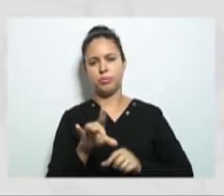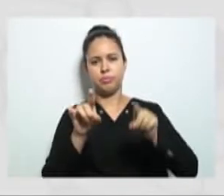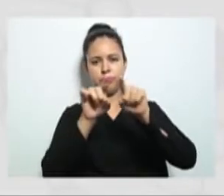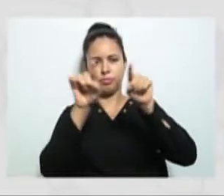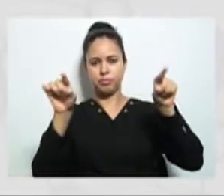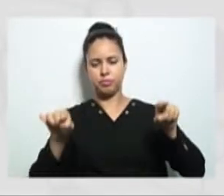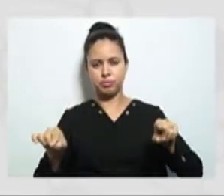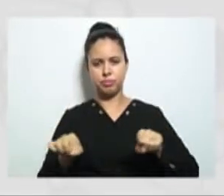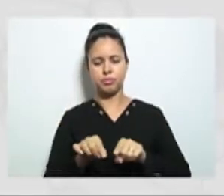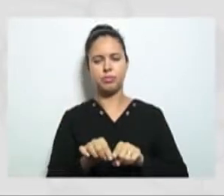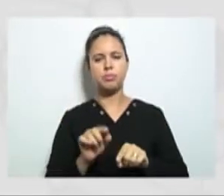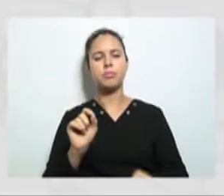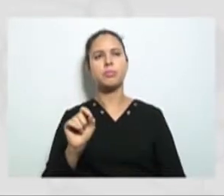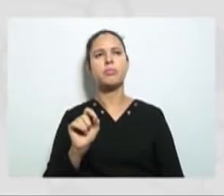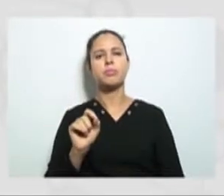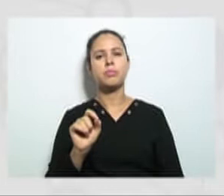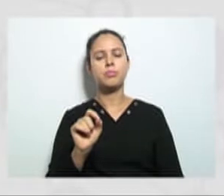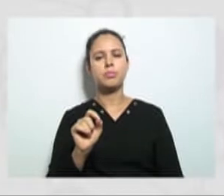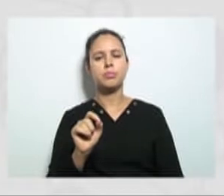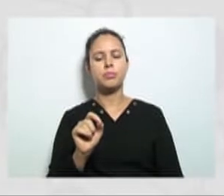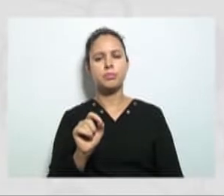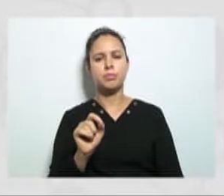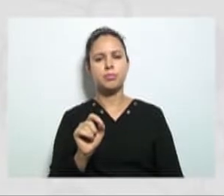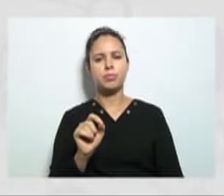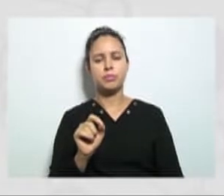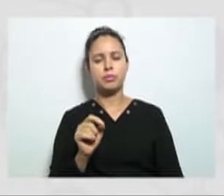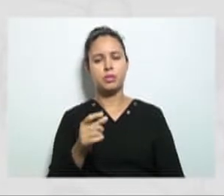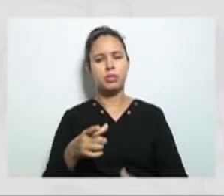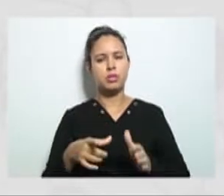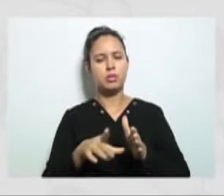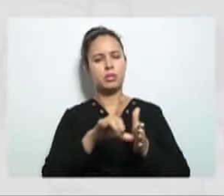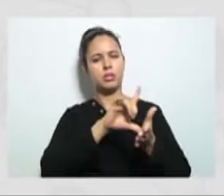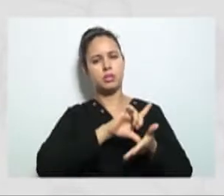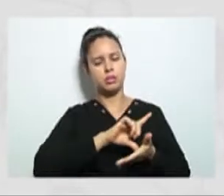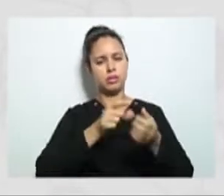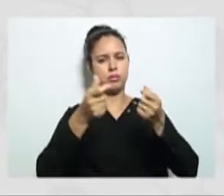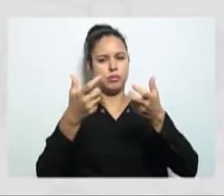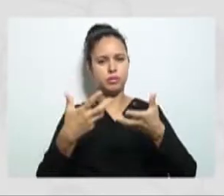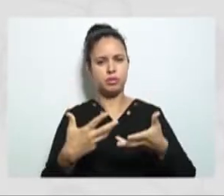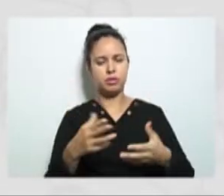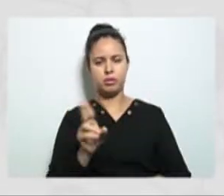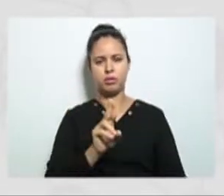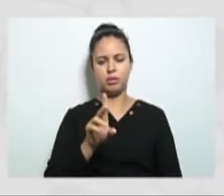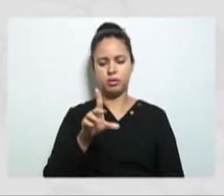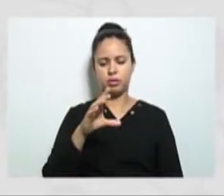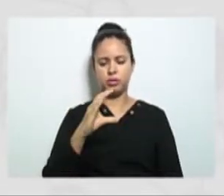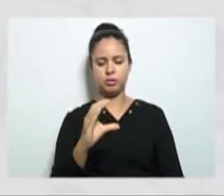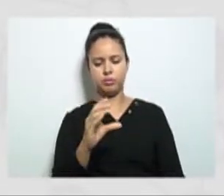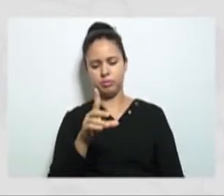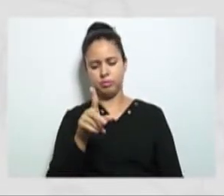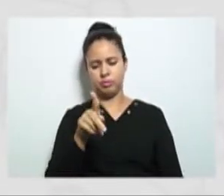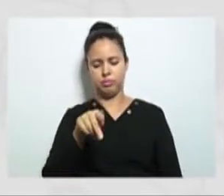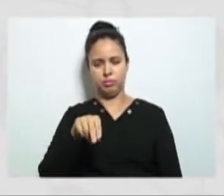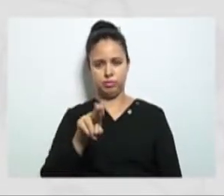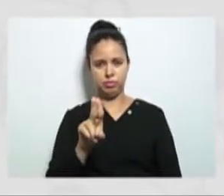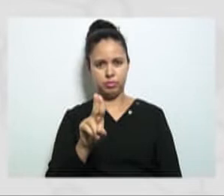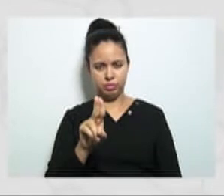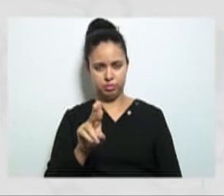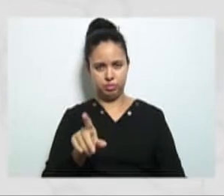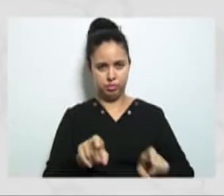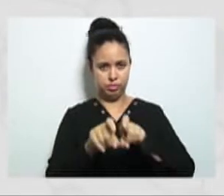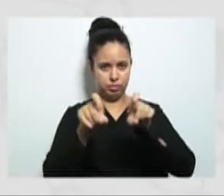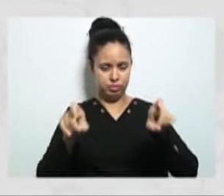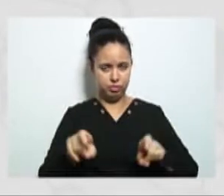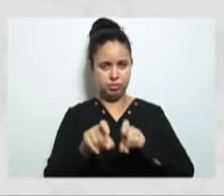gente chamava, tem muita gente, né, antes de ter conhecimento, chamava isso de CPU, né? Ah, isso é a CPU do meu computador,